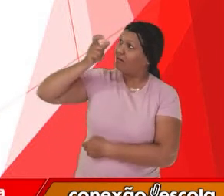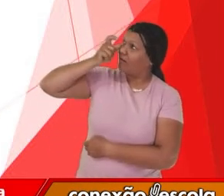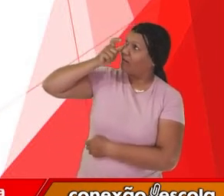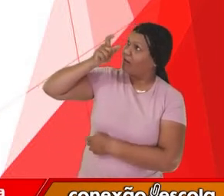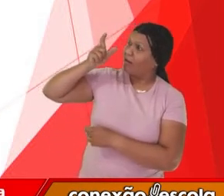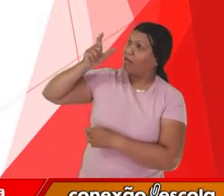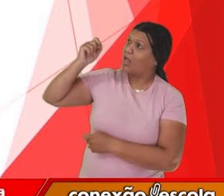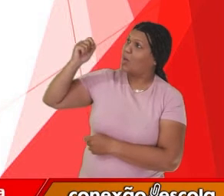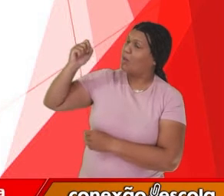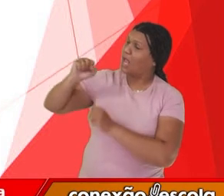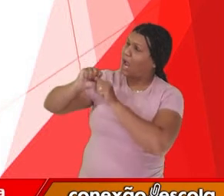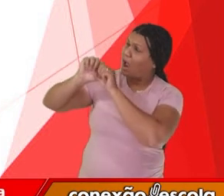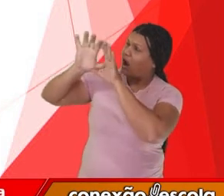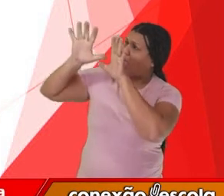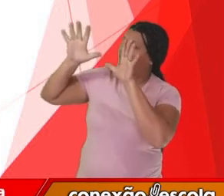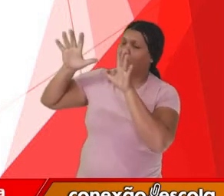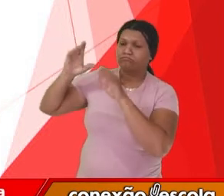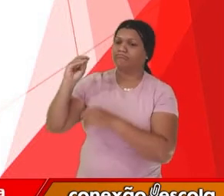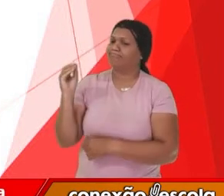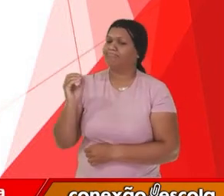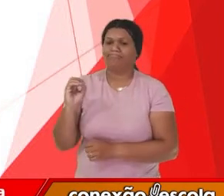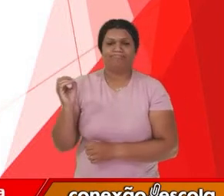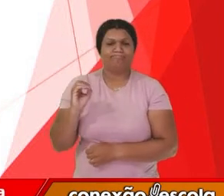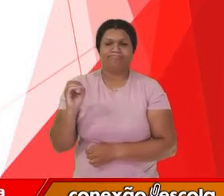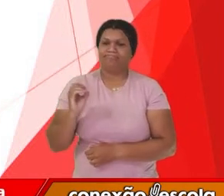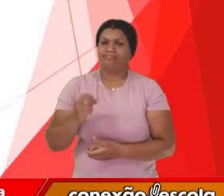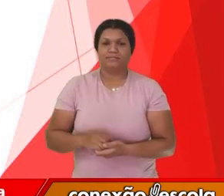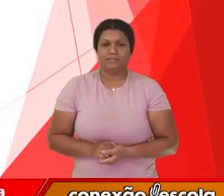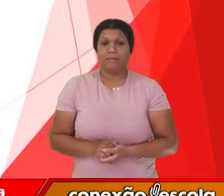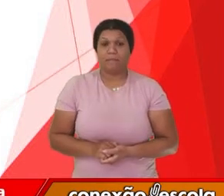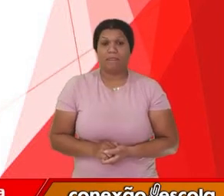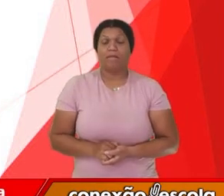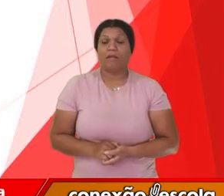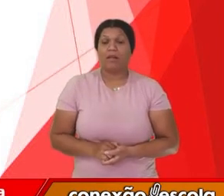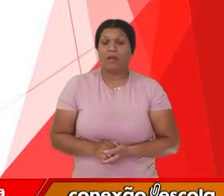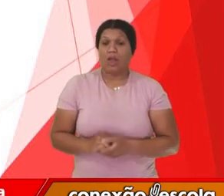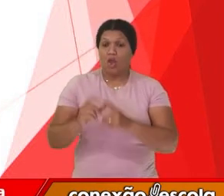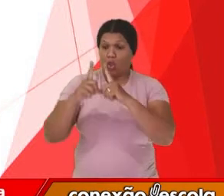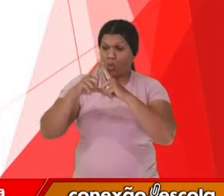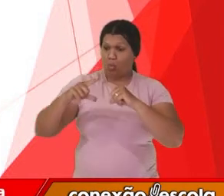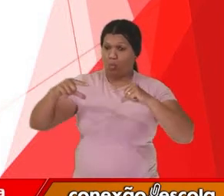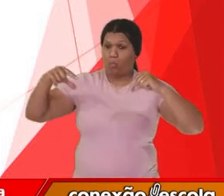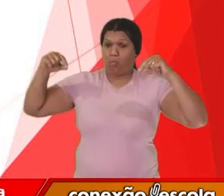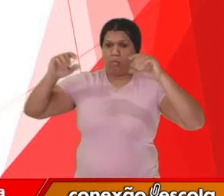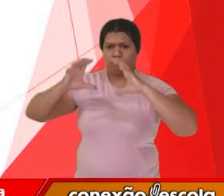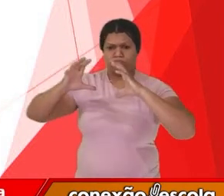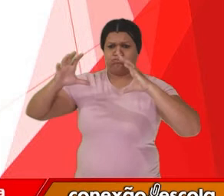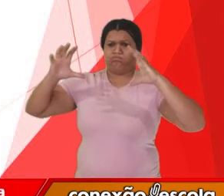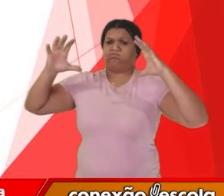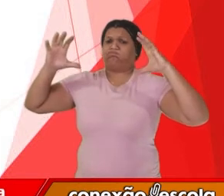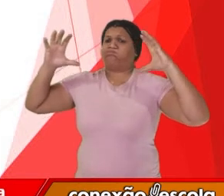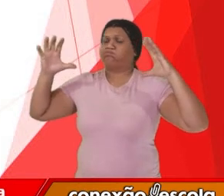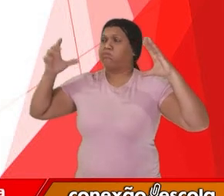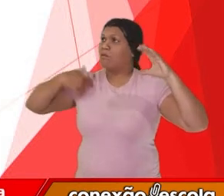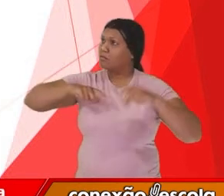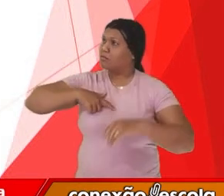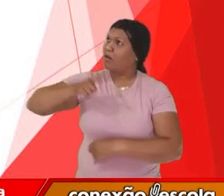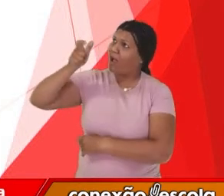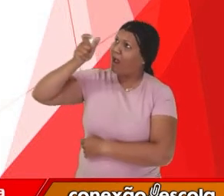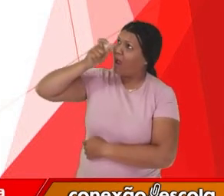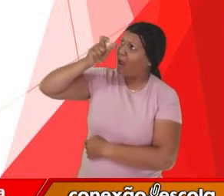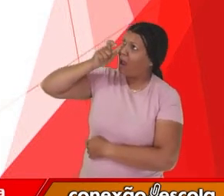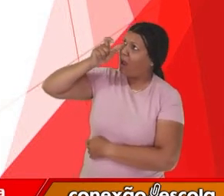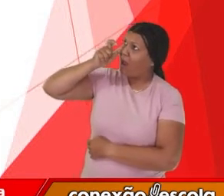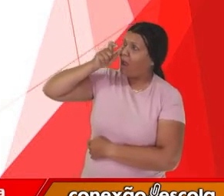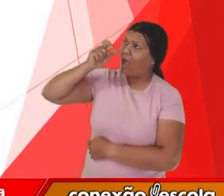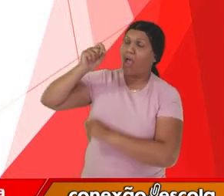luminosidade da Lua. Por outro lado, a Lua cheia, nós daqui da Terra conseguimos observar a face